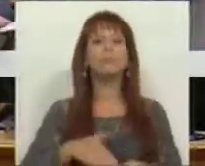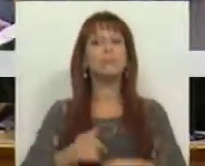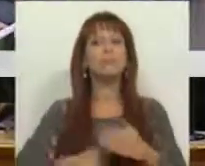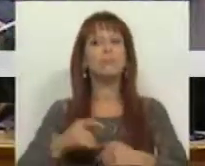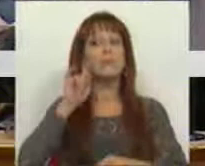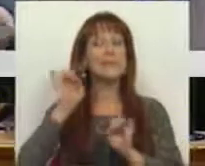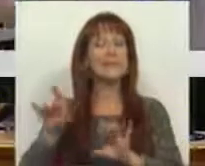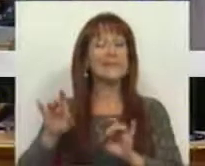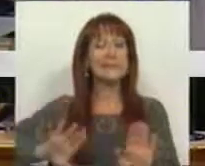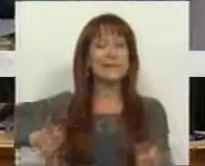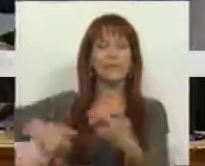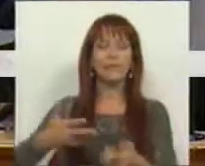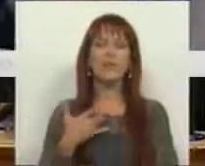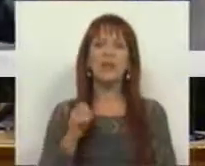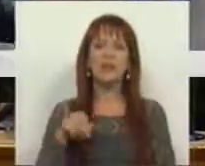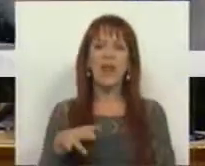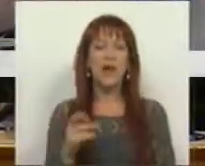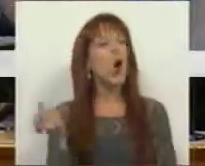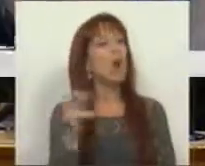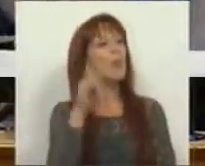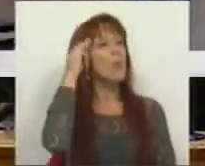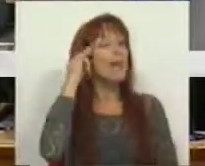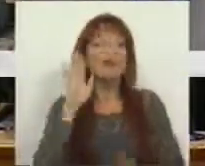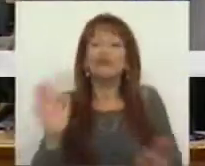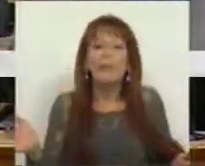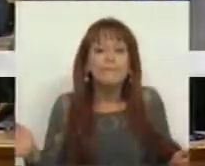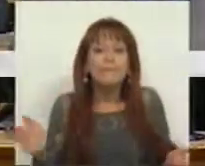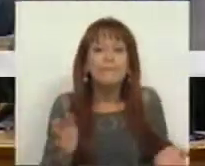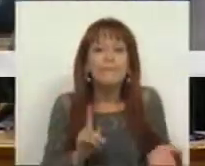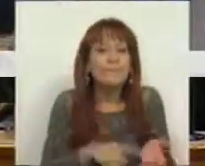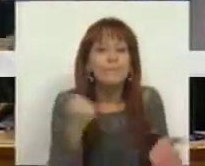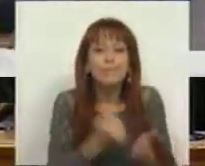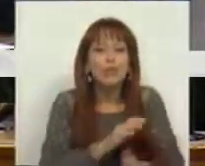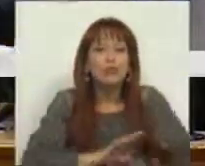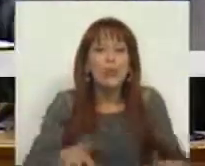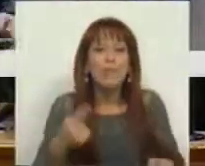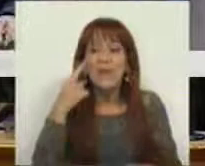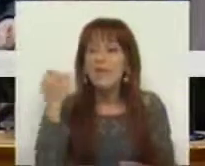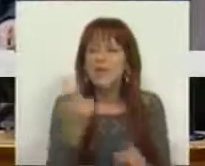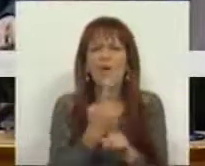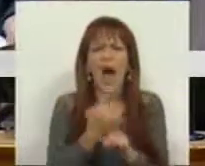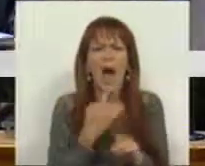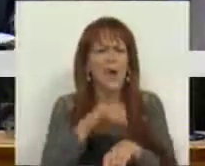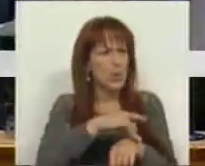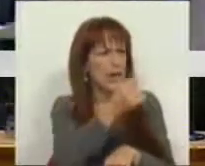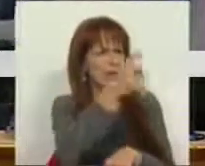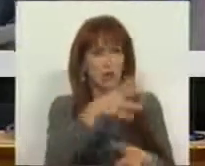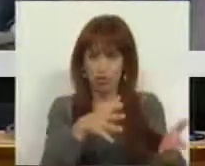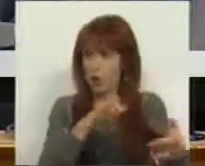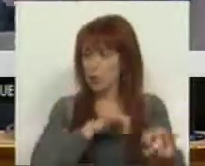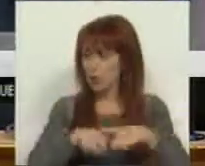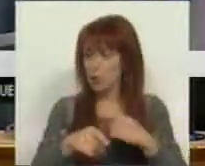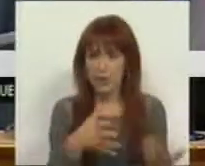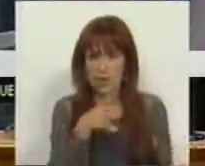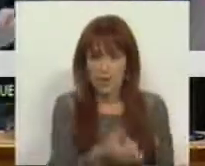da prevenção. O dengue chegou à Madeira, é um facto. E verificaram-se vários casos confirmados, aliás, que o Sr.